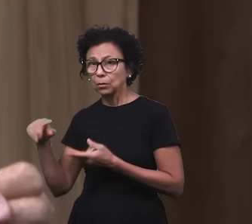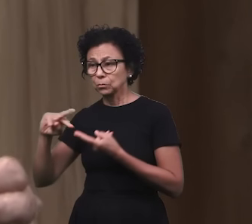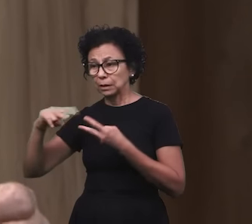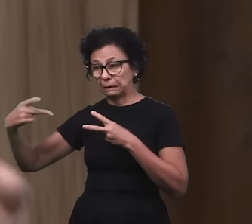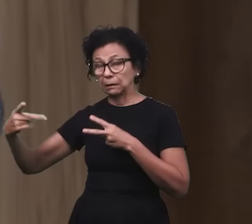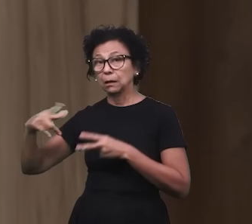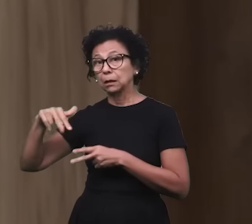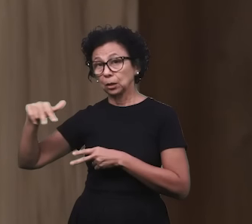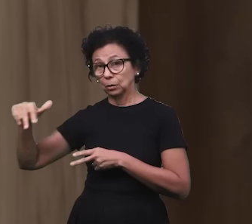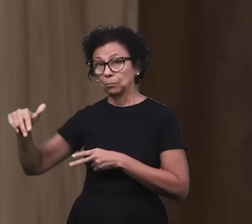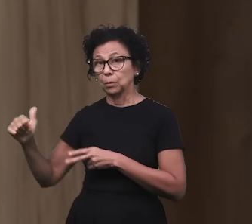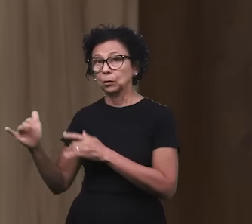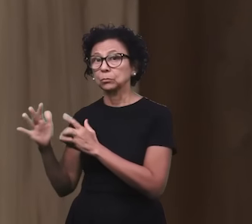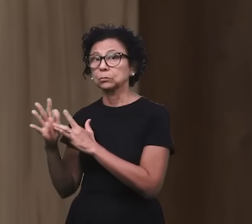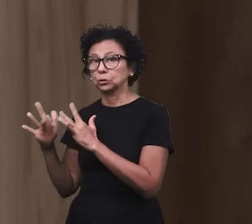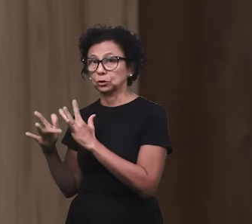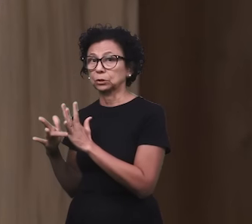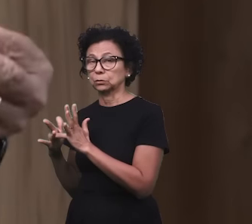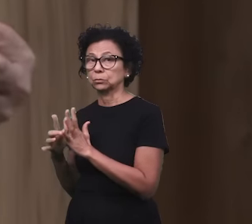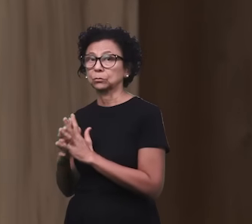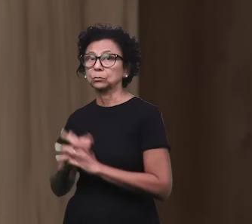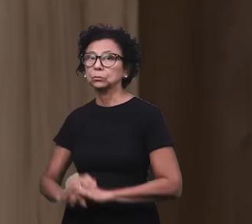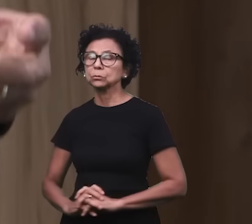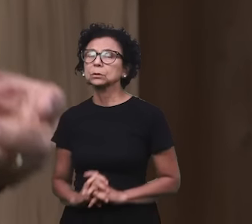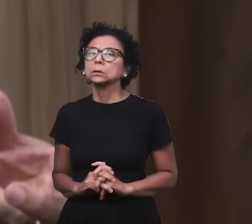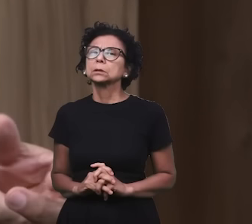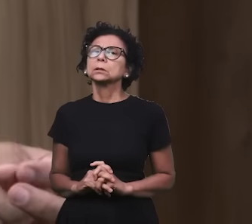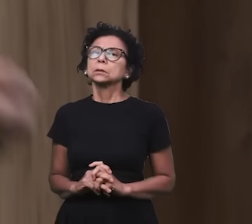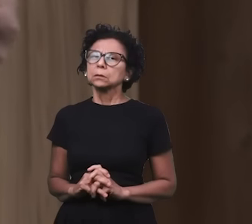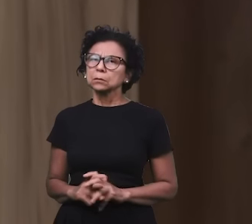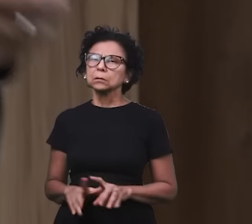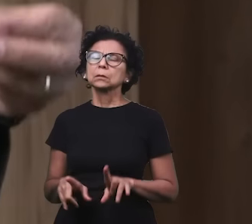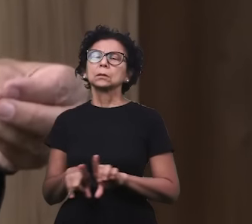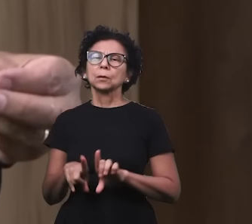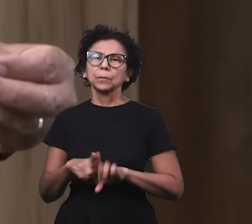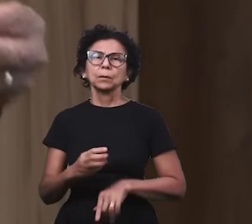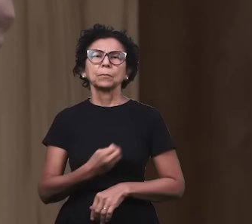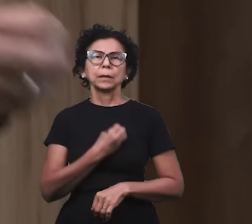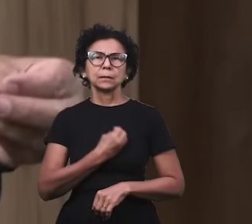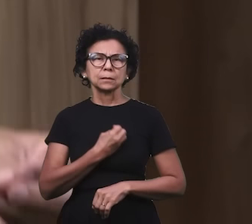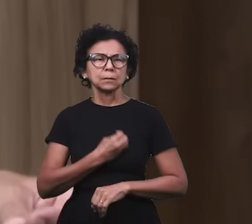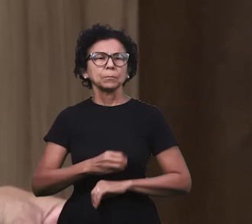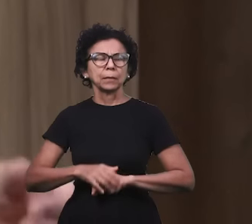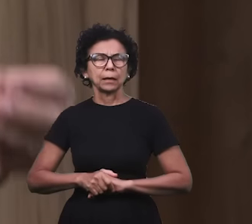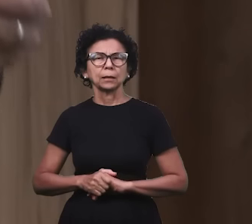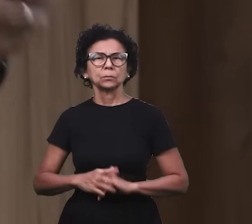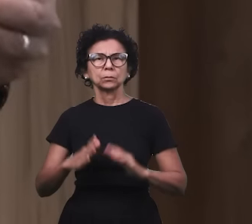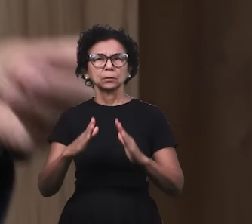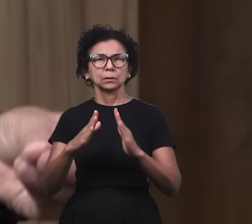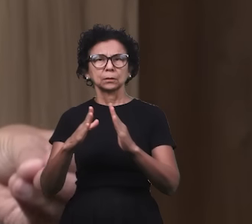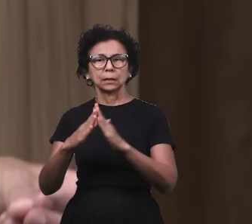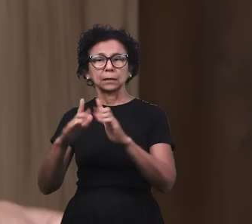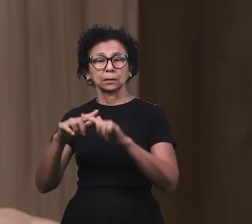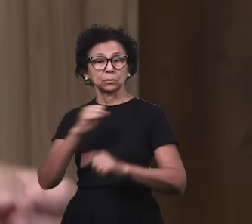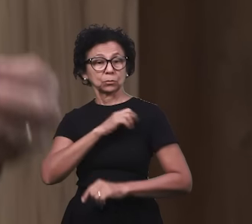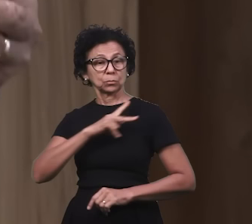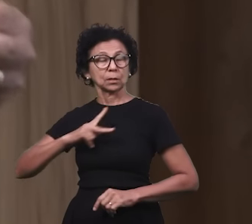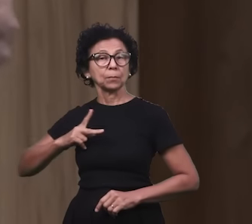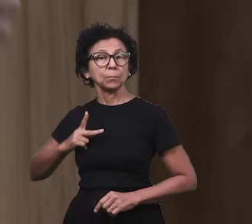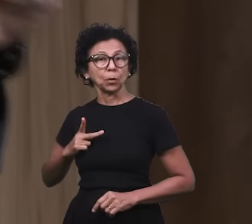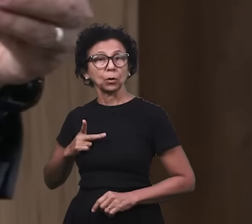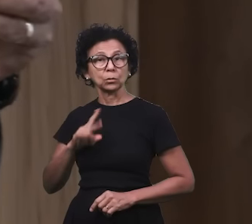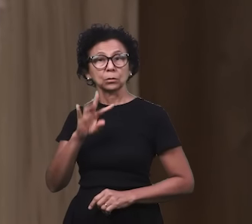irmãos de Jesus, eles tomaram um lugar preponderante na igreja apostólica. O próprio Tiago, né, foi